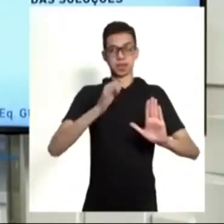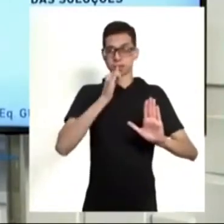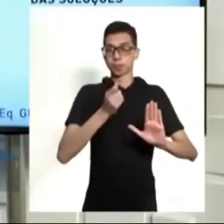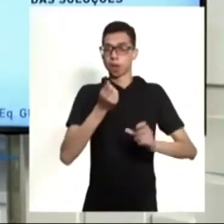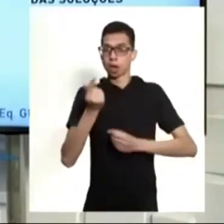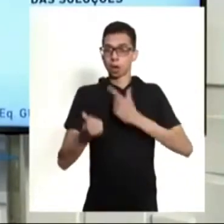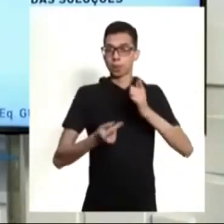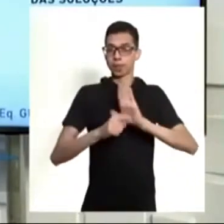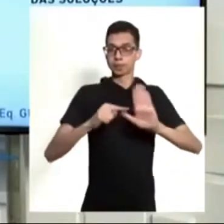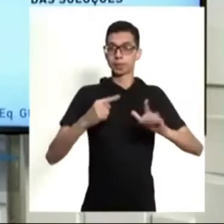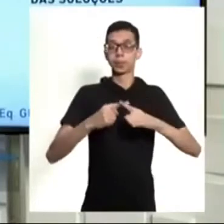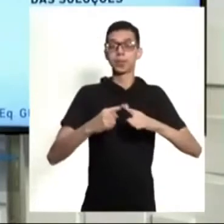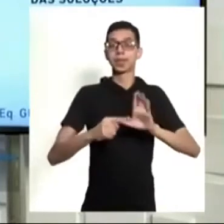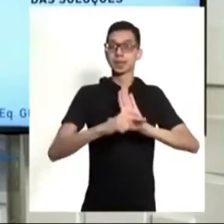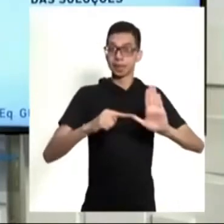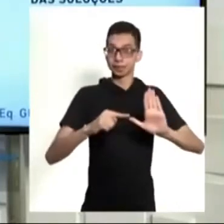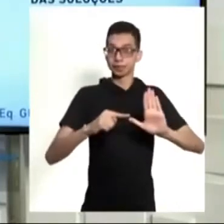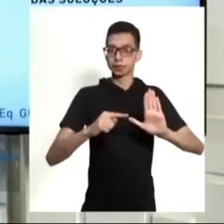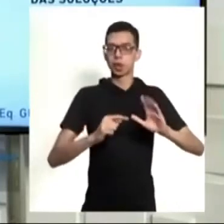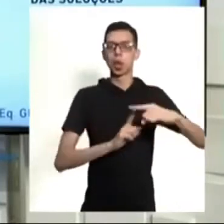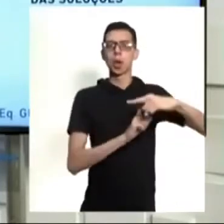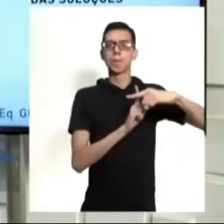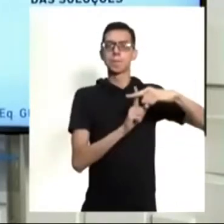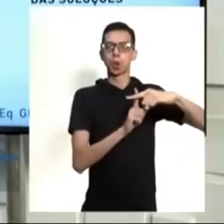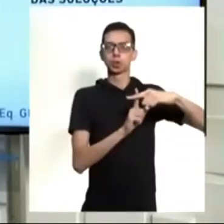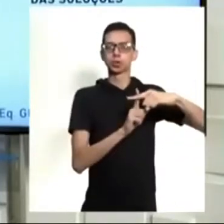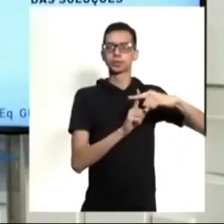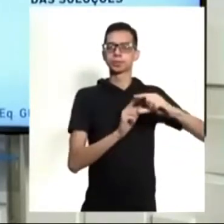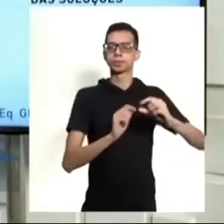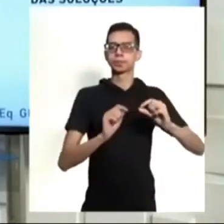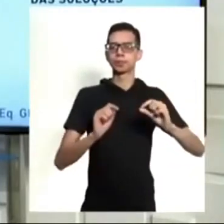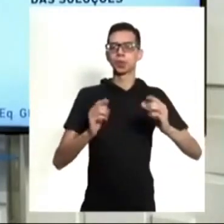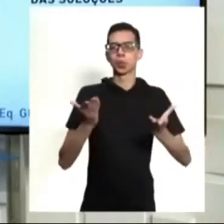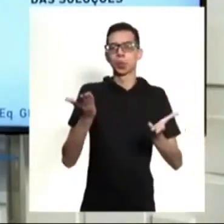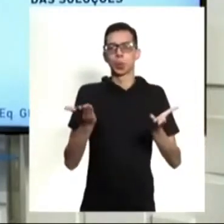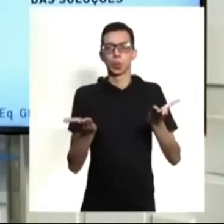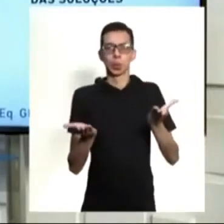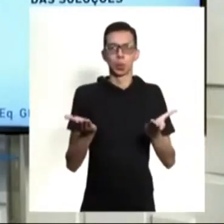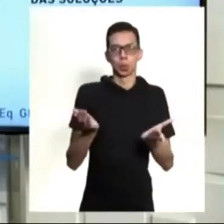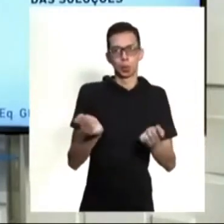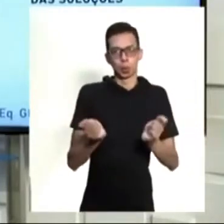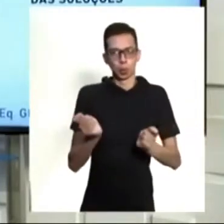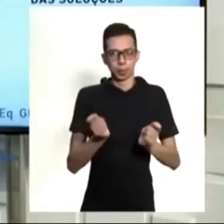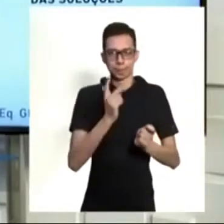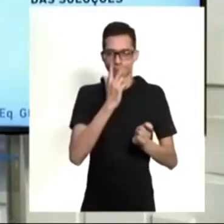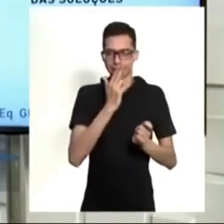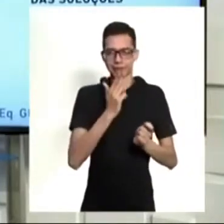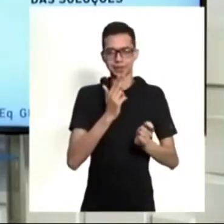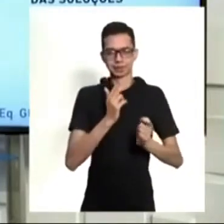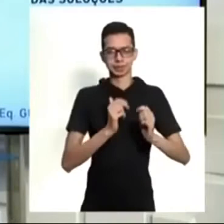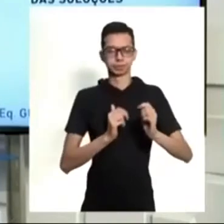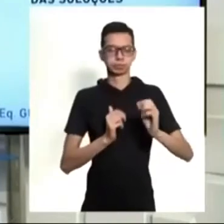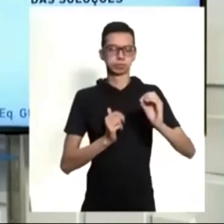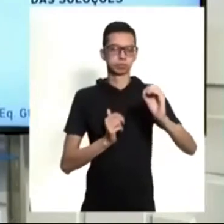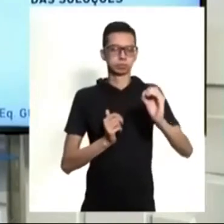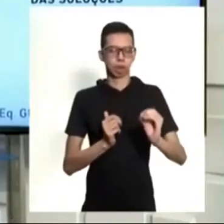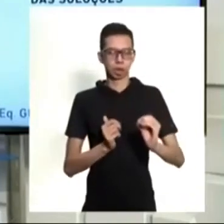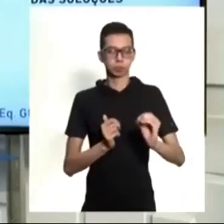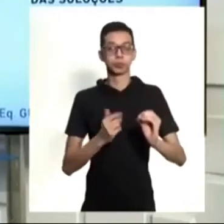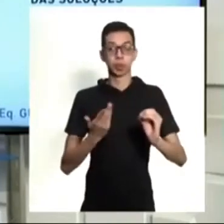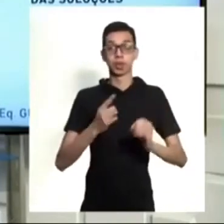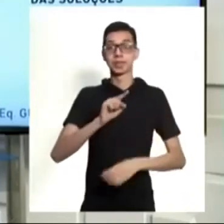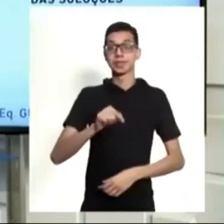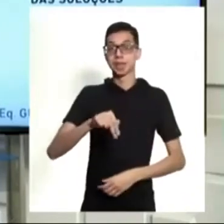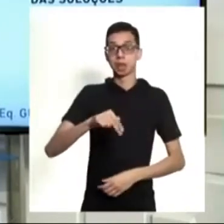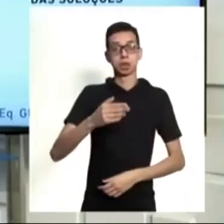o negativo neutraliza o positivo. E o excesso de carga positiva aqui não é benéfico para a pilha, porque o zinco ele não vai